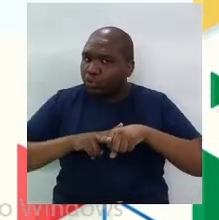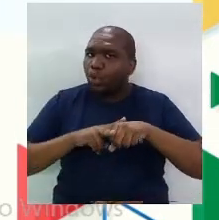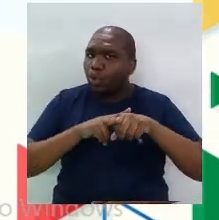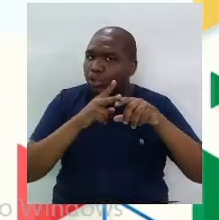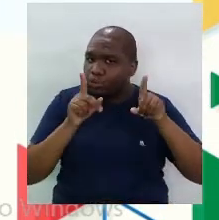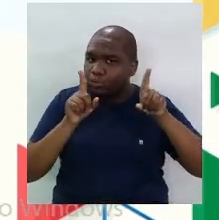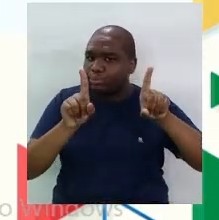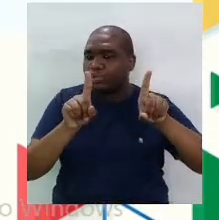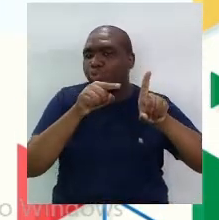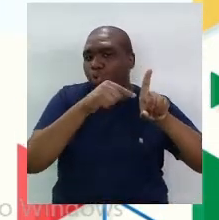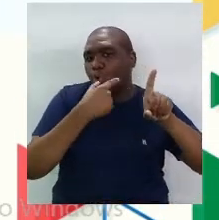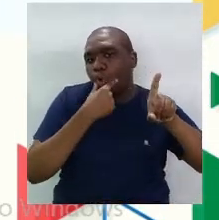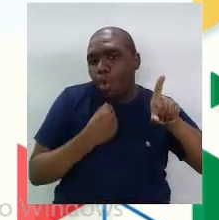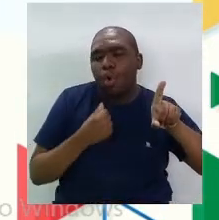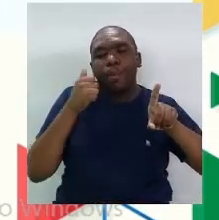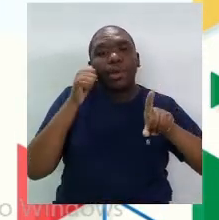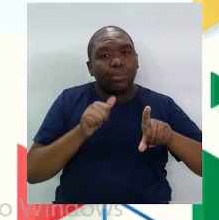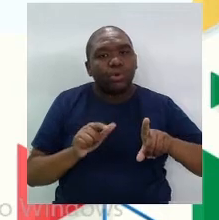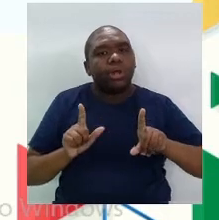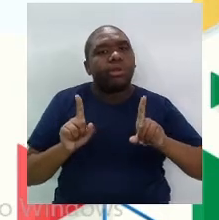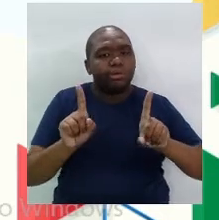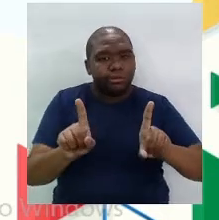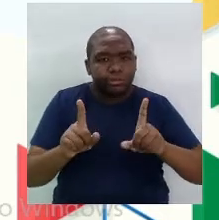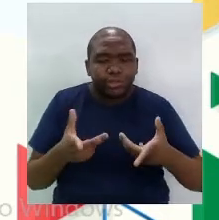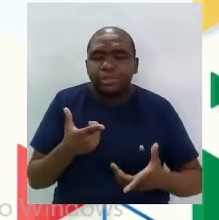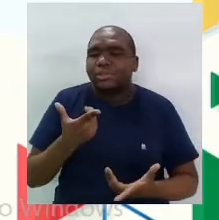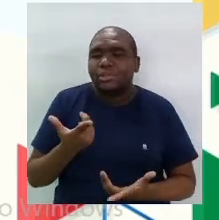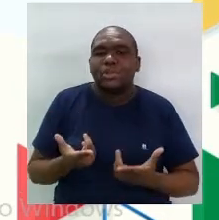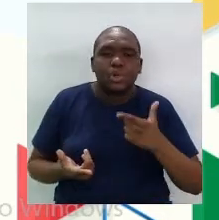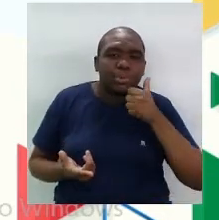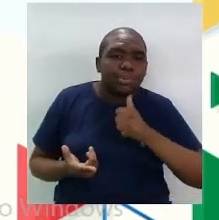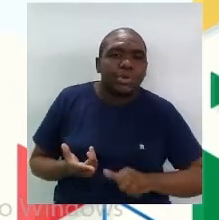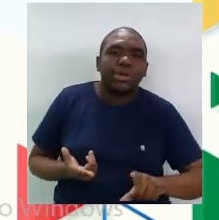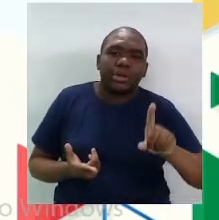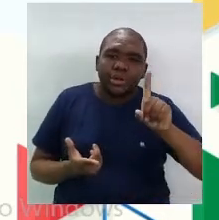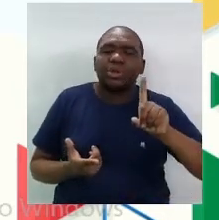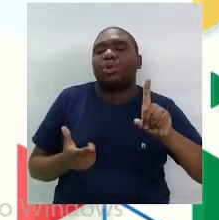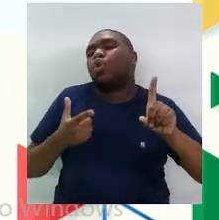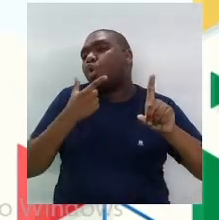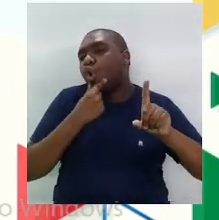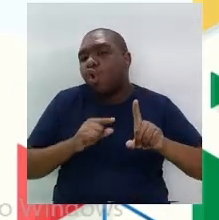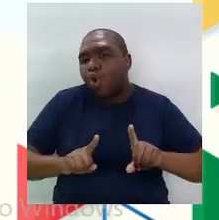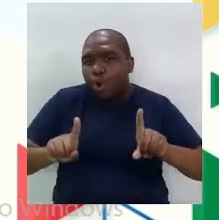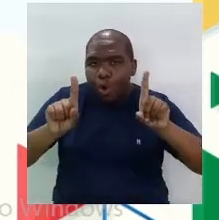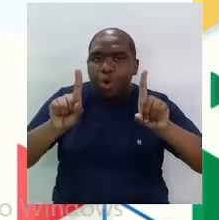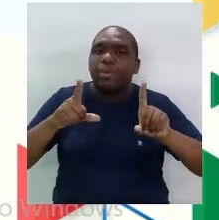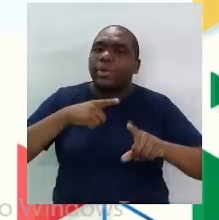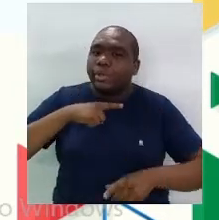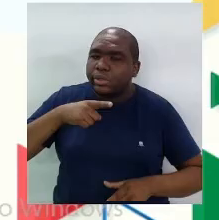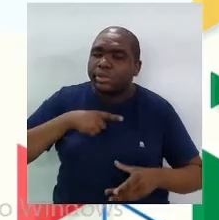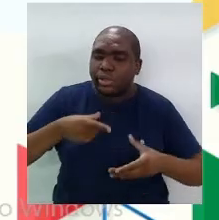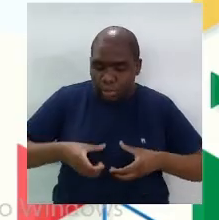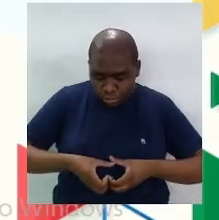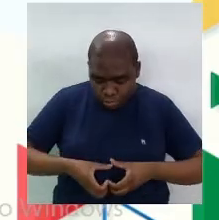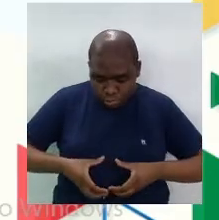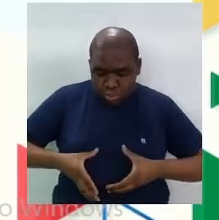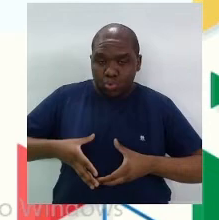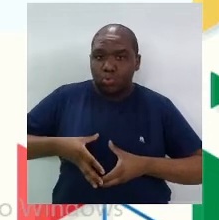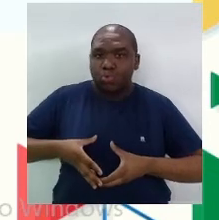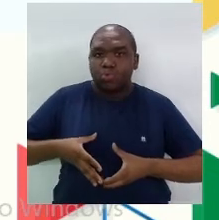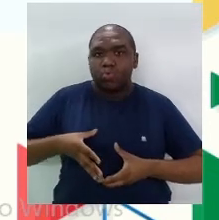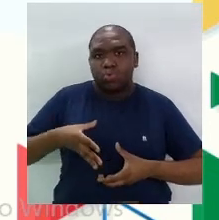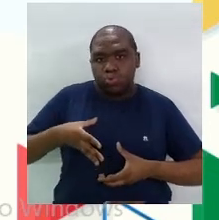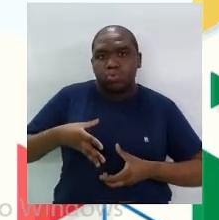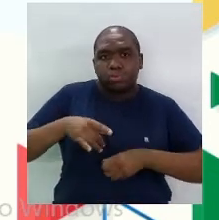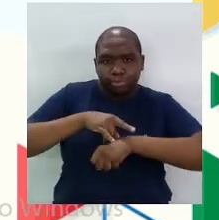mostra os dois sistemas reprodutores. Vejam que tanto o homem quanto a mulher, ele vai ter ali